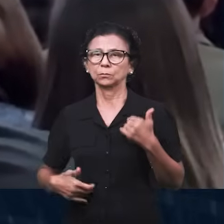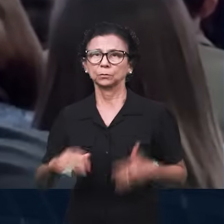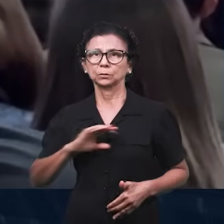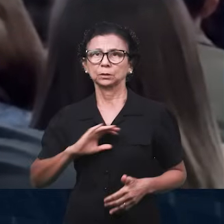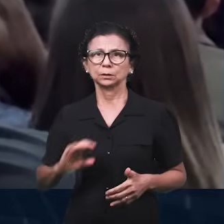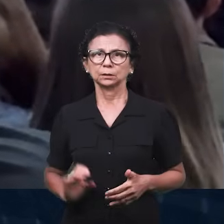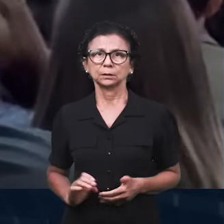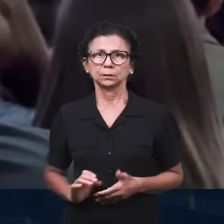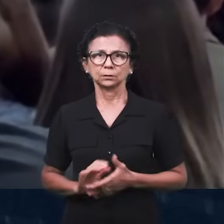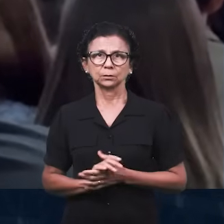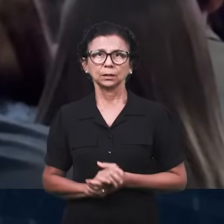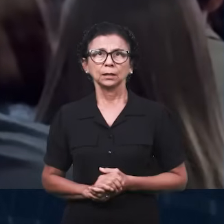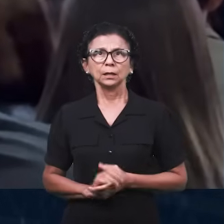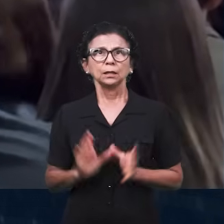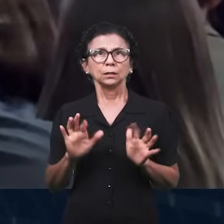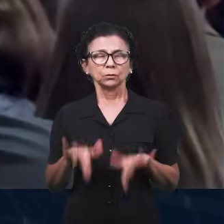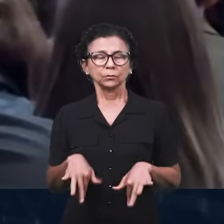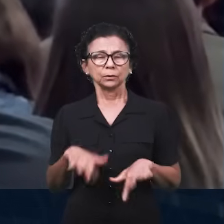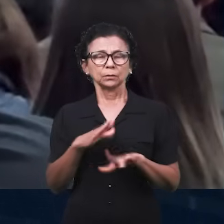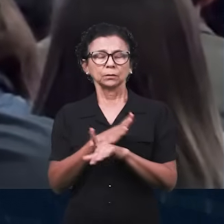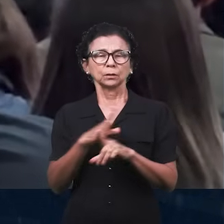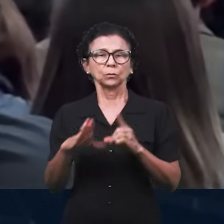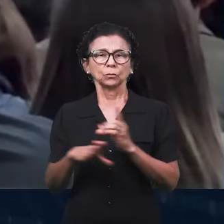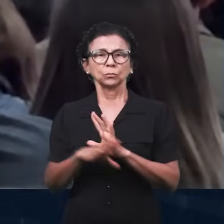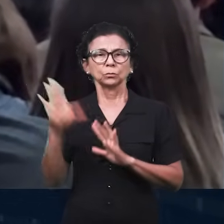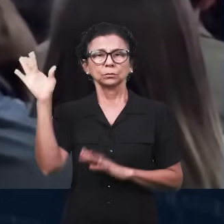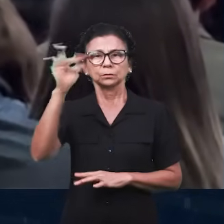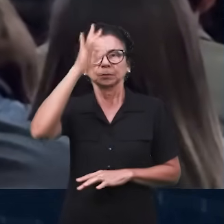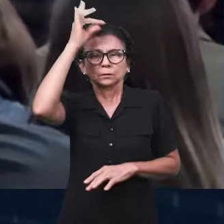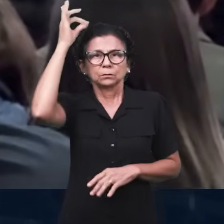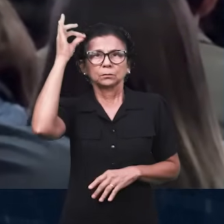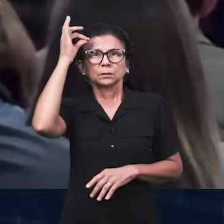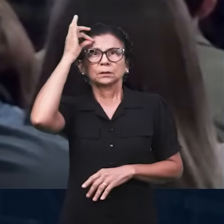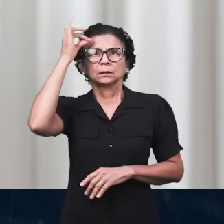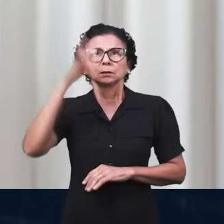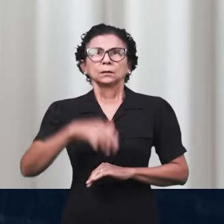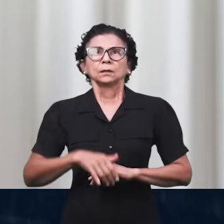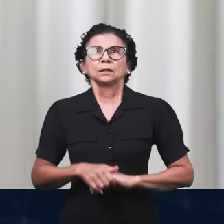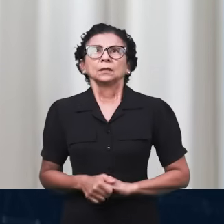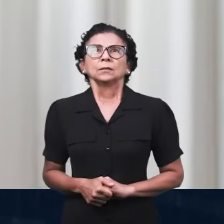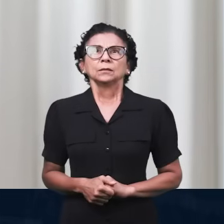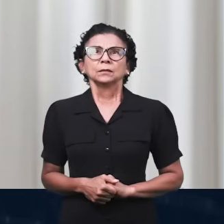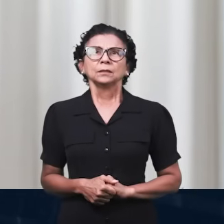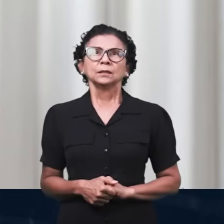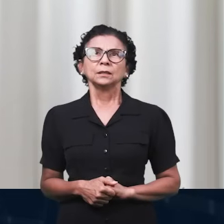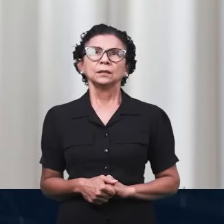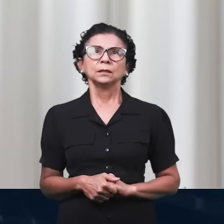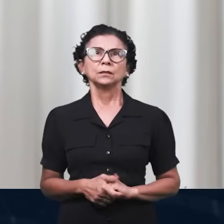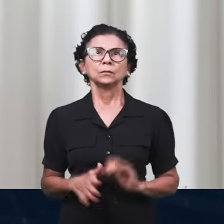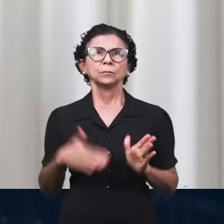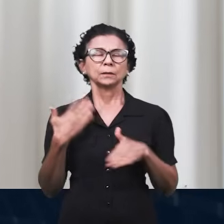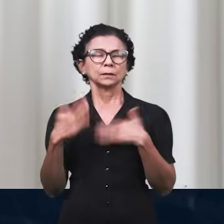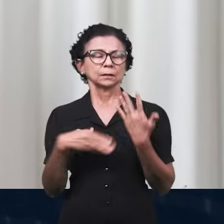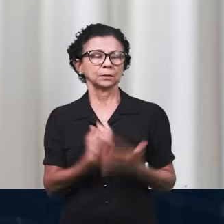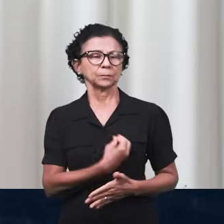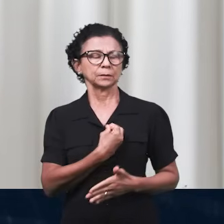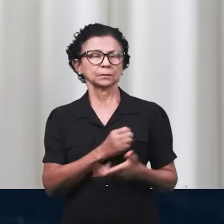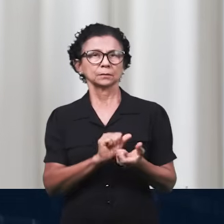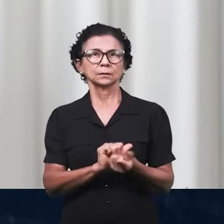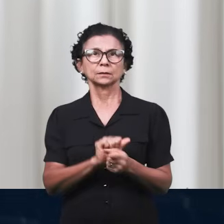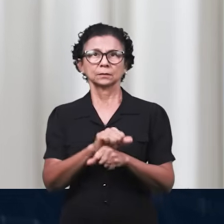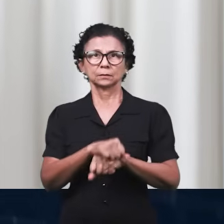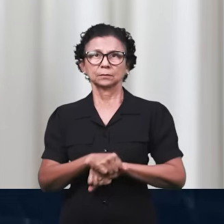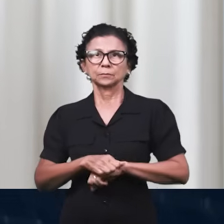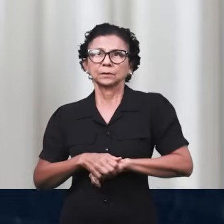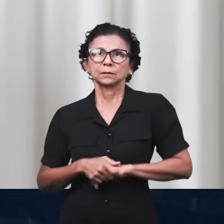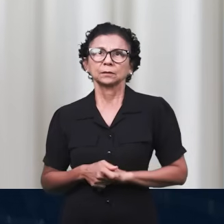na Obra do Espírito Santo, em aula ministrada pelo pastor David Vieira. Tivemos a alegria de participar deste seminário